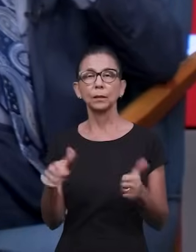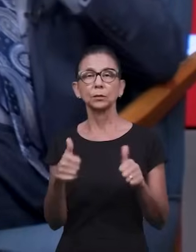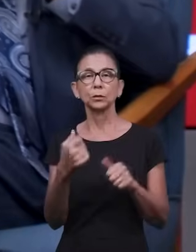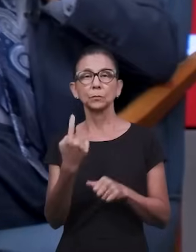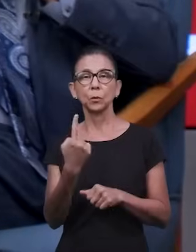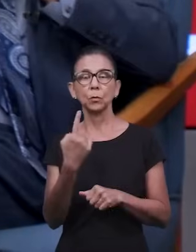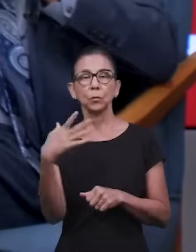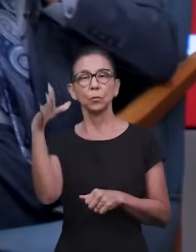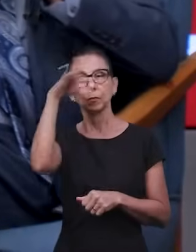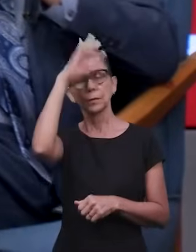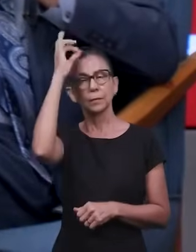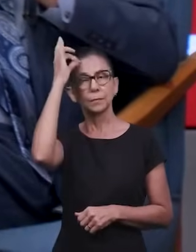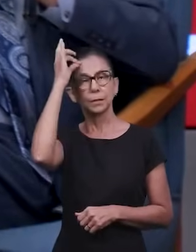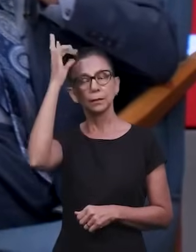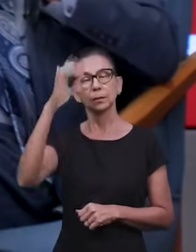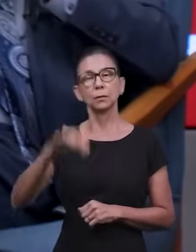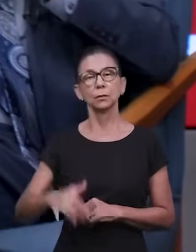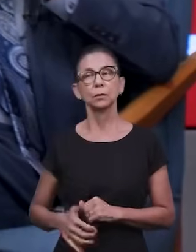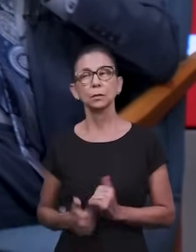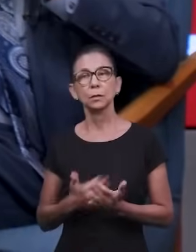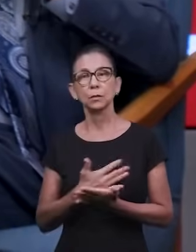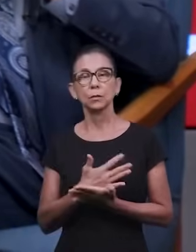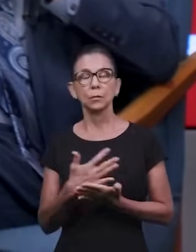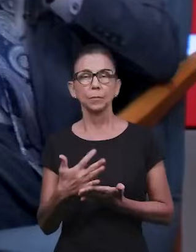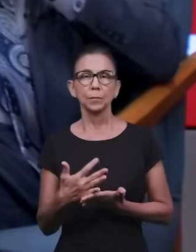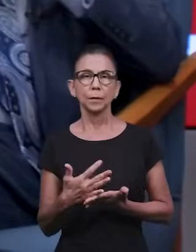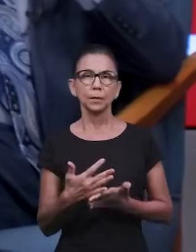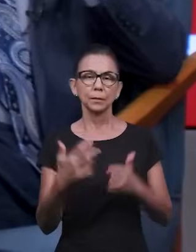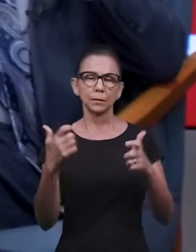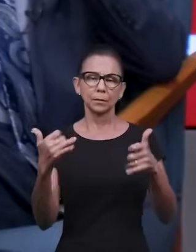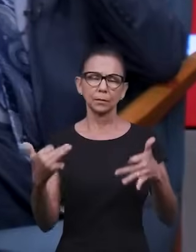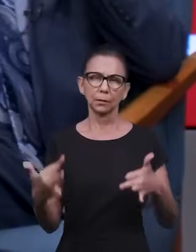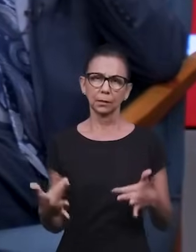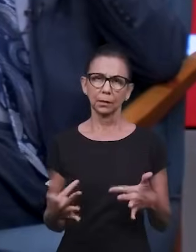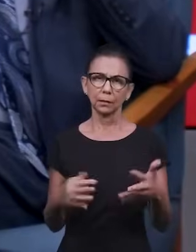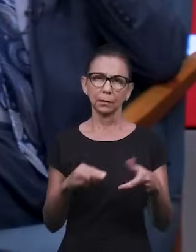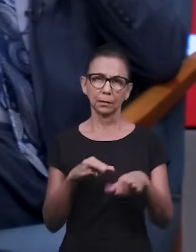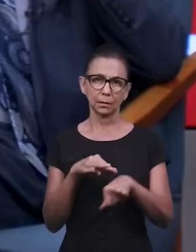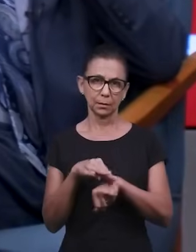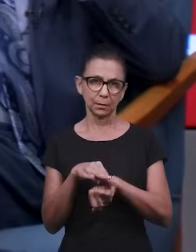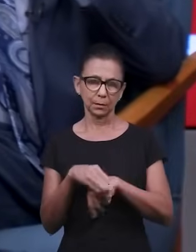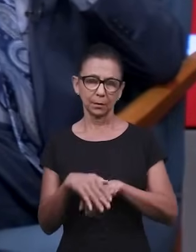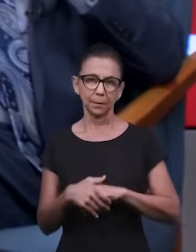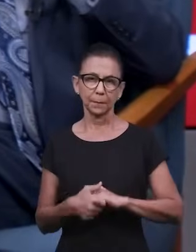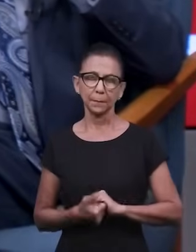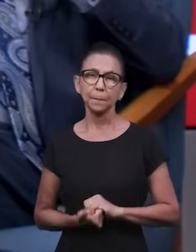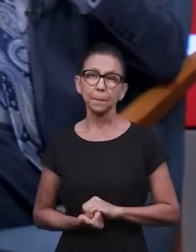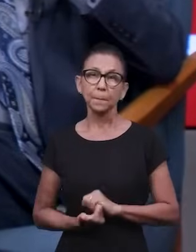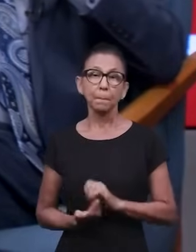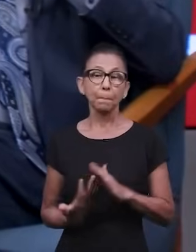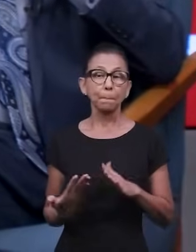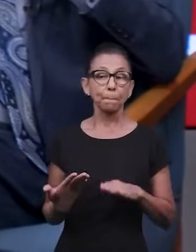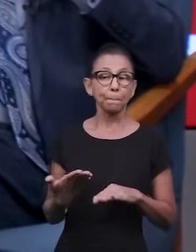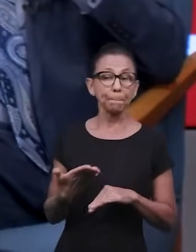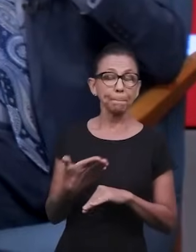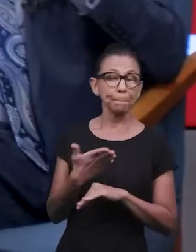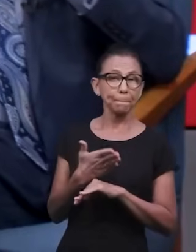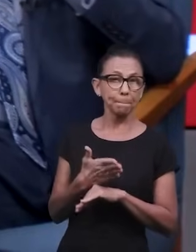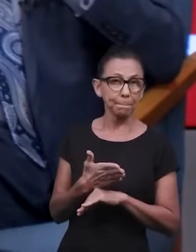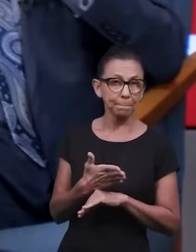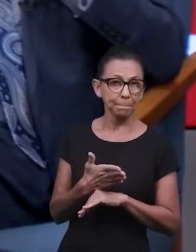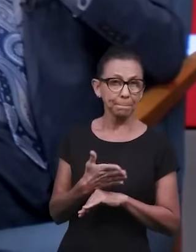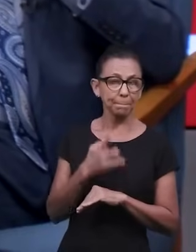de repente ele começa a descrever os ministérios quando ele aborda Esse aspecto